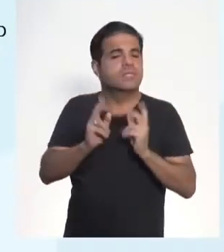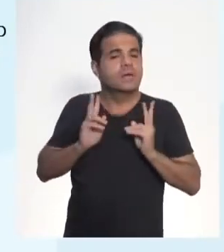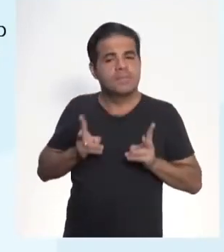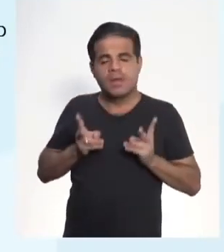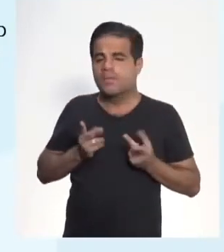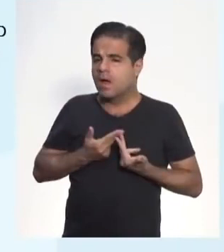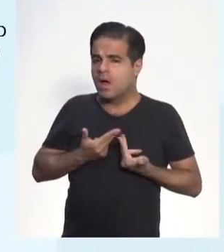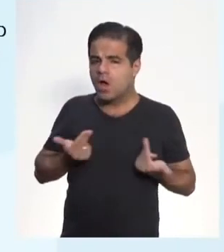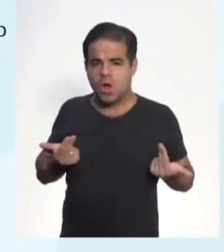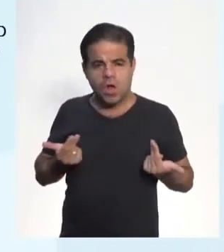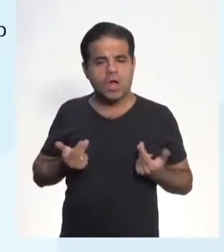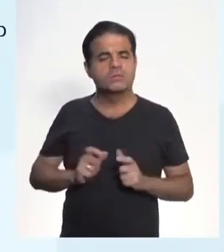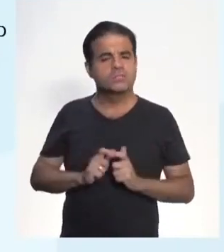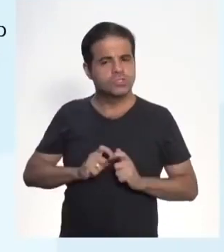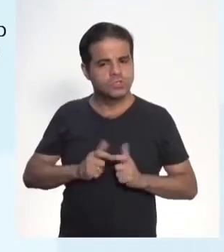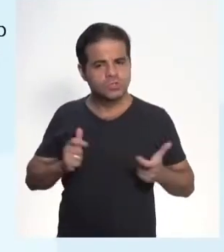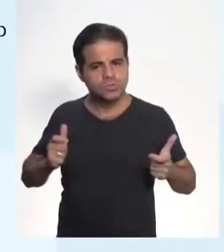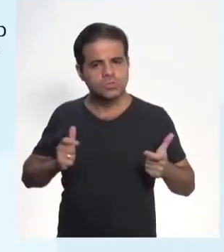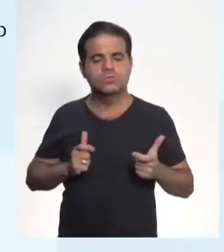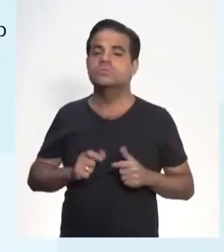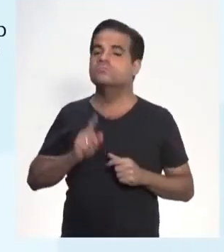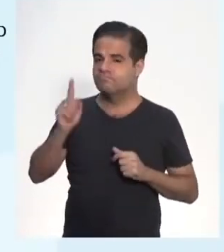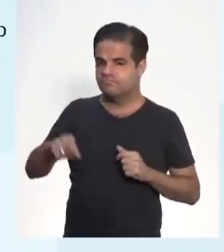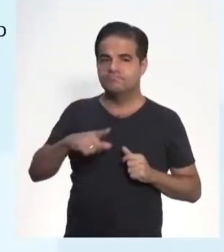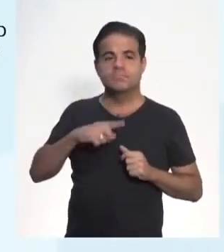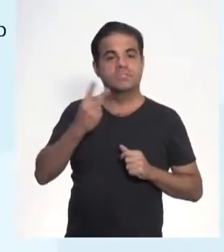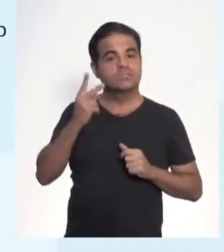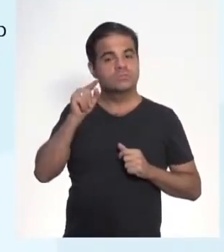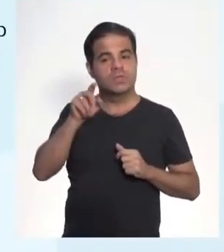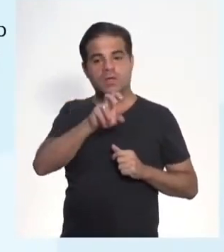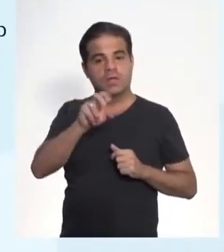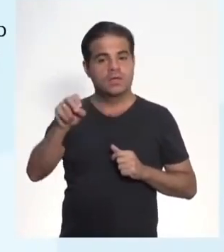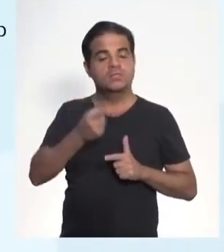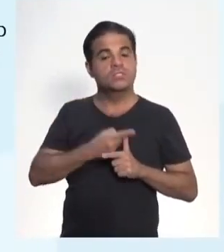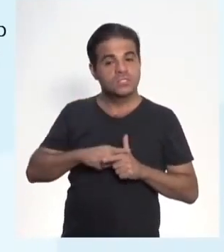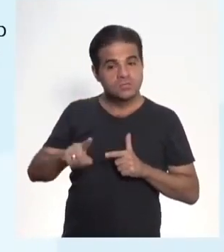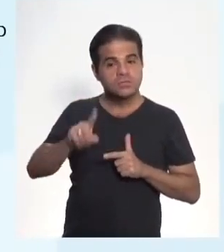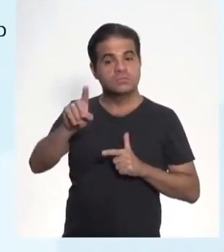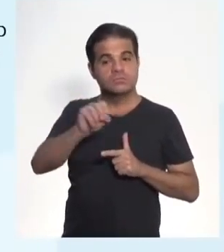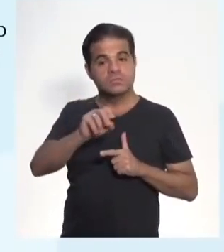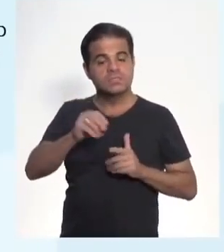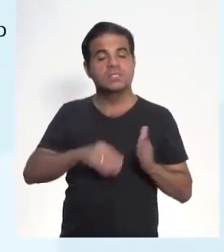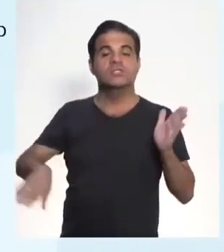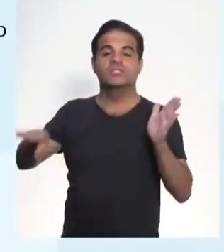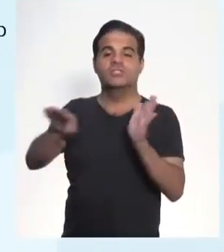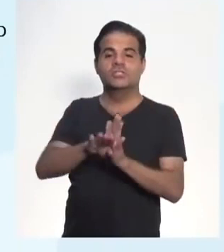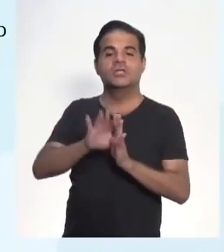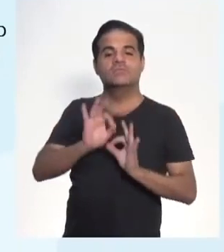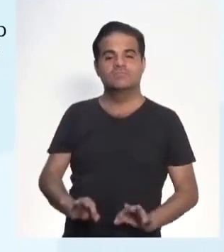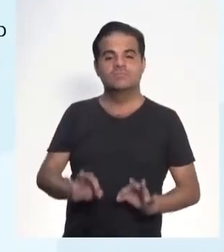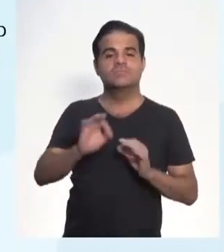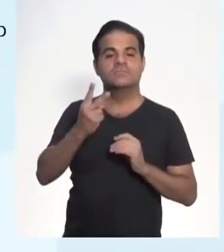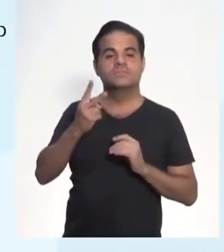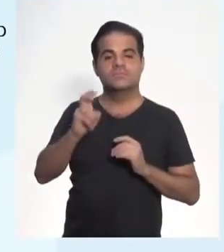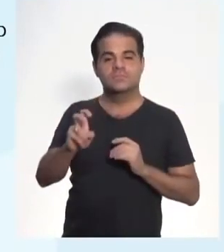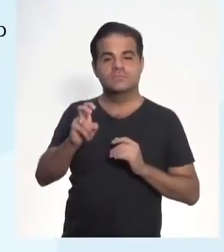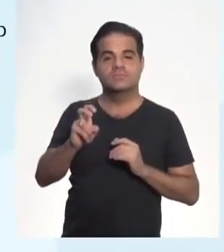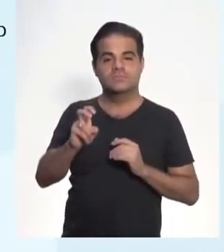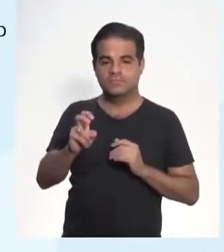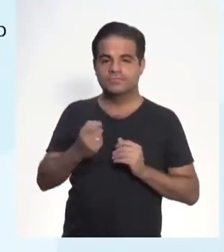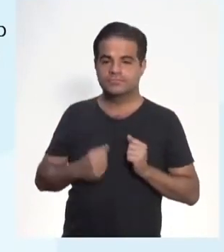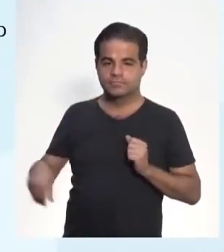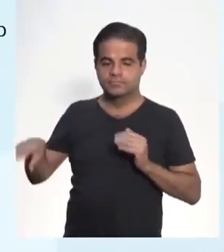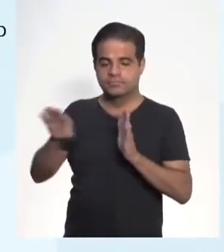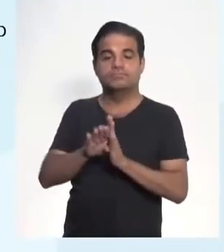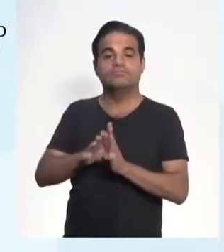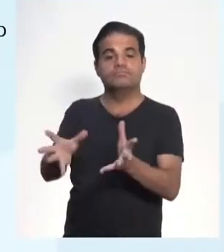mesma estrutura lá dos exercícios anteriores, temos 2.500 dividido por 100, chegamos aí nos